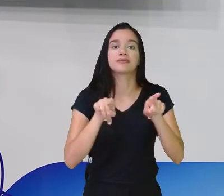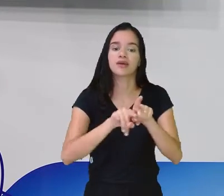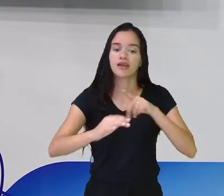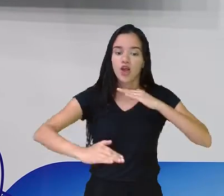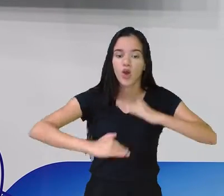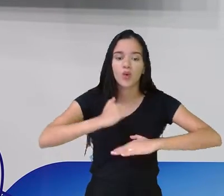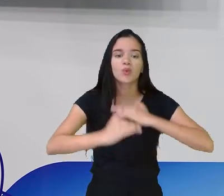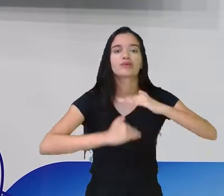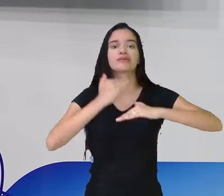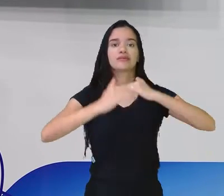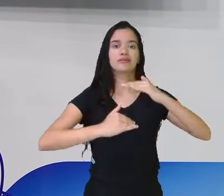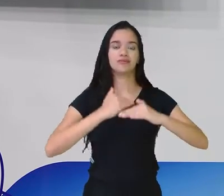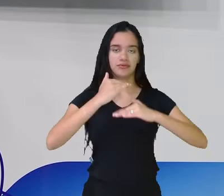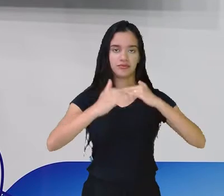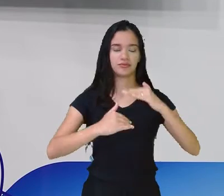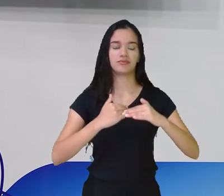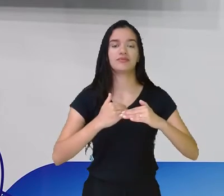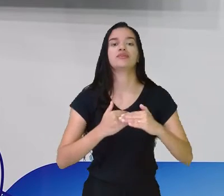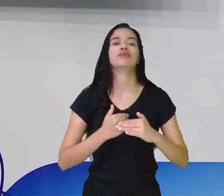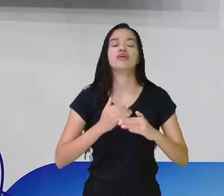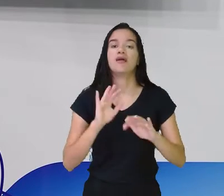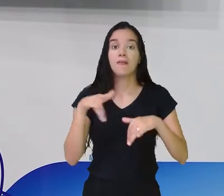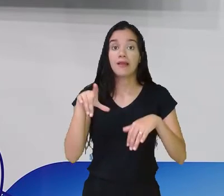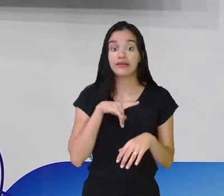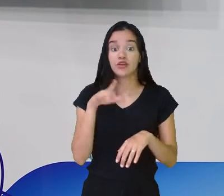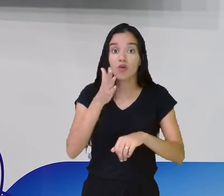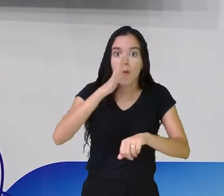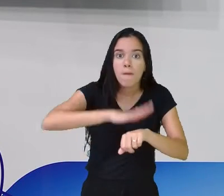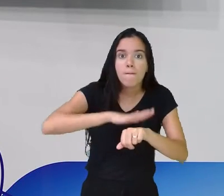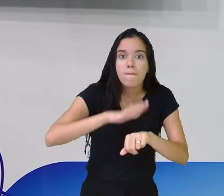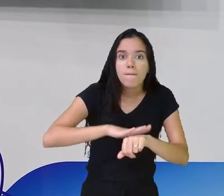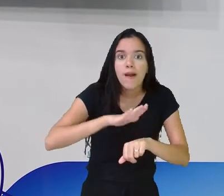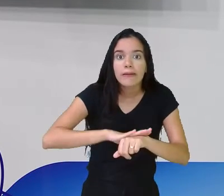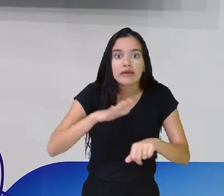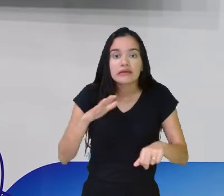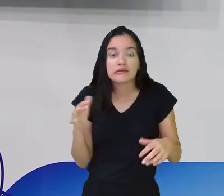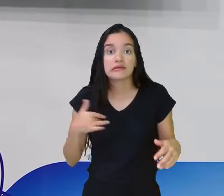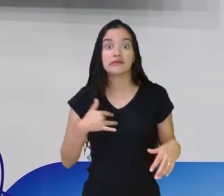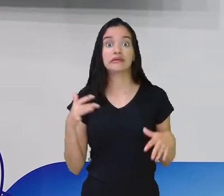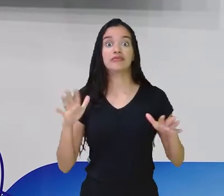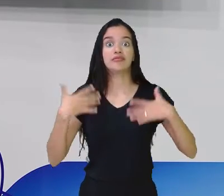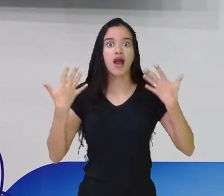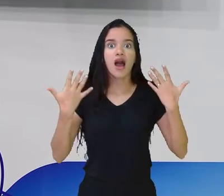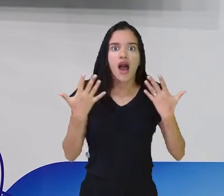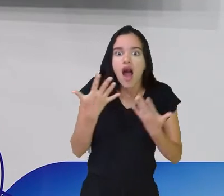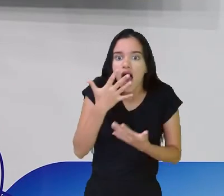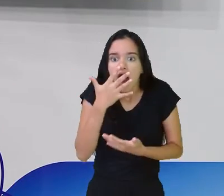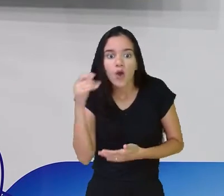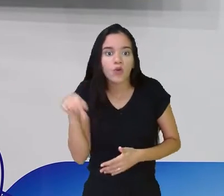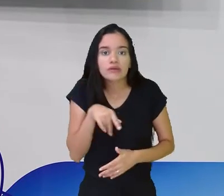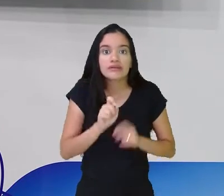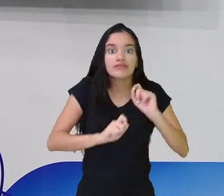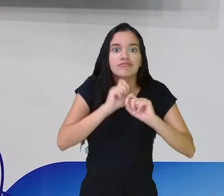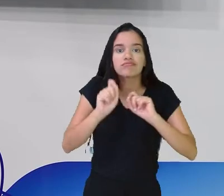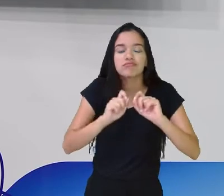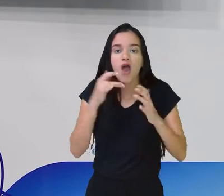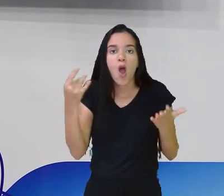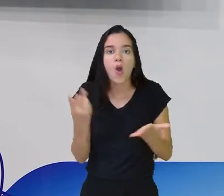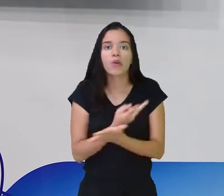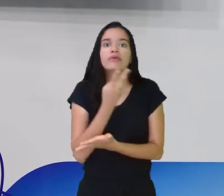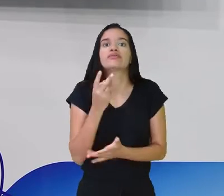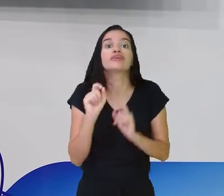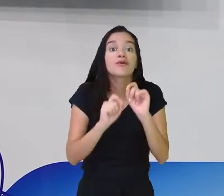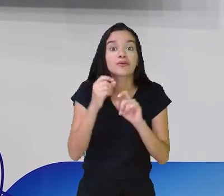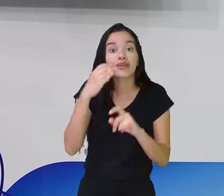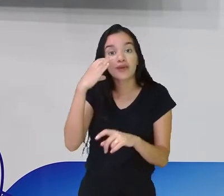desenvolvimento, que é onde ali a trama vai correndo. Tem aquele momento de maior suspense. O que será que vai acontecer? É o